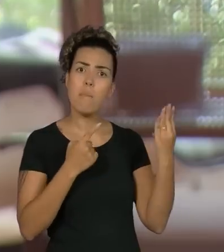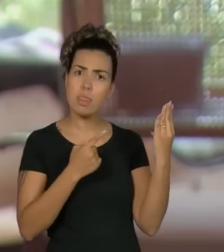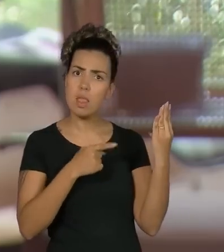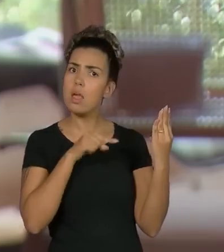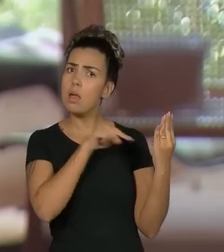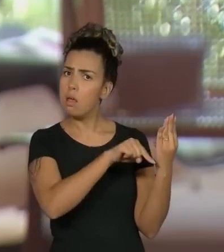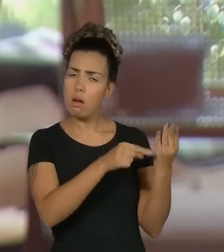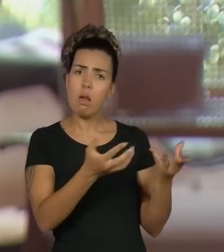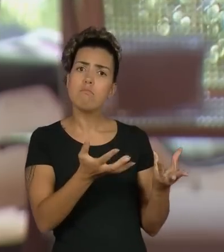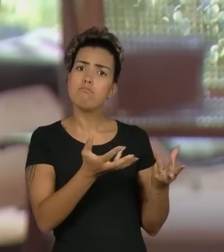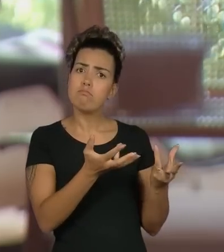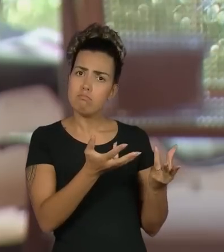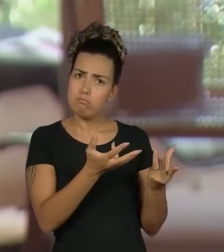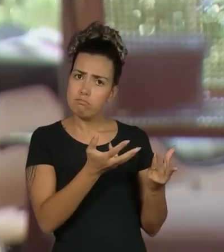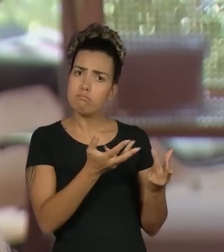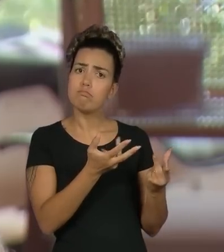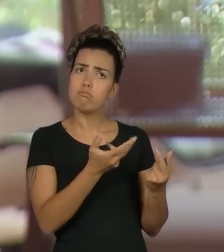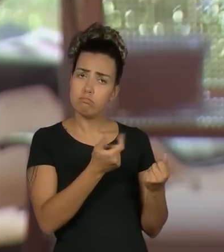incrível,